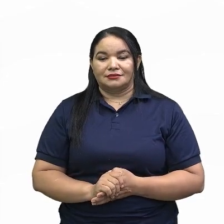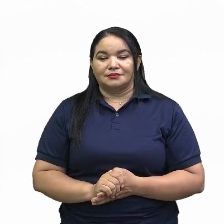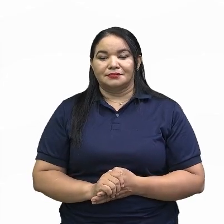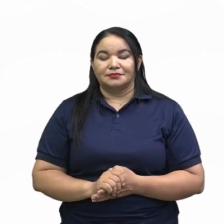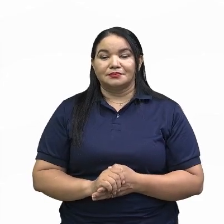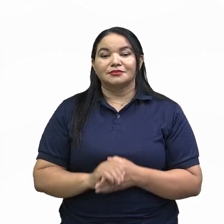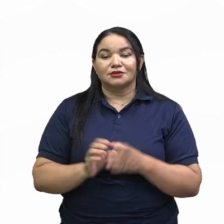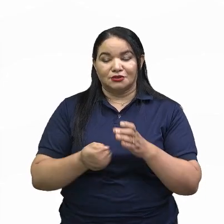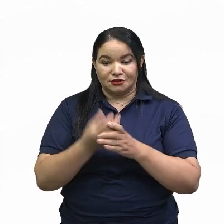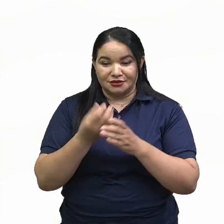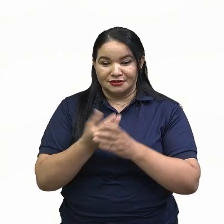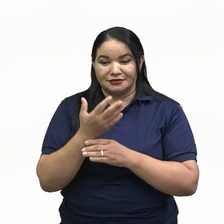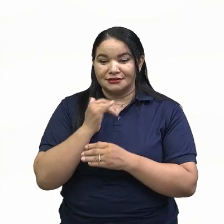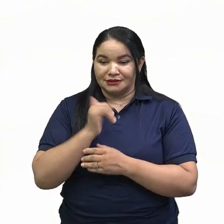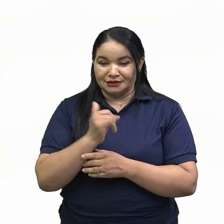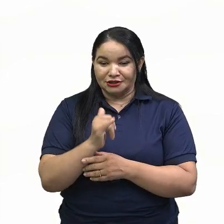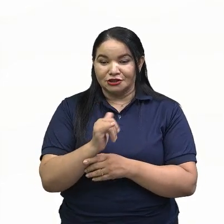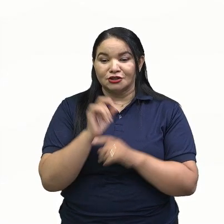elétricos são